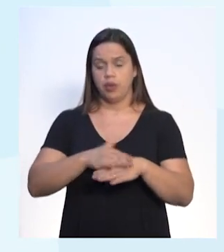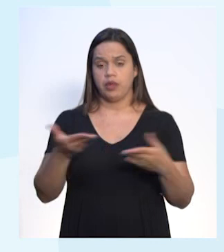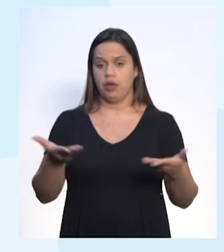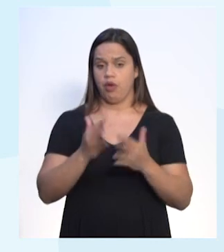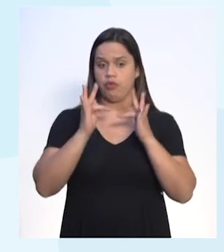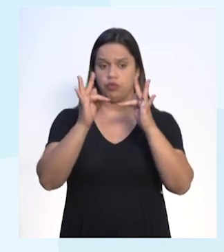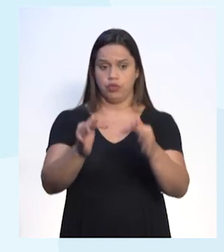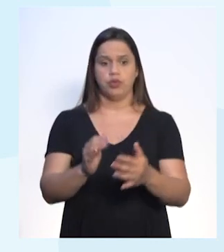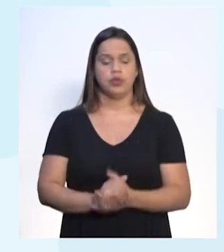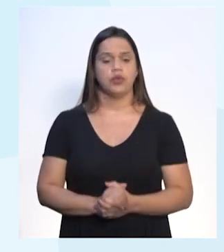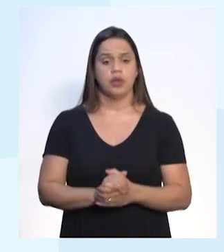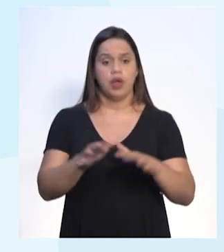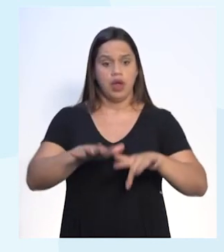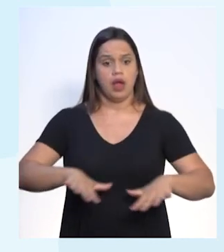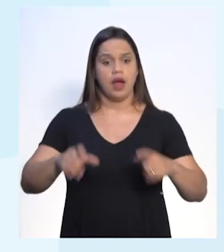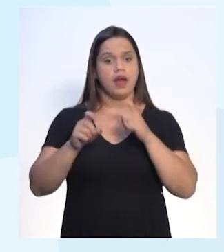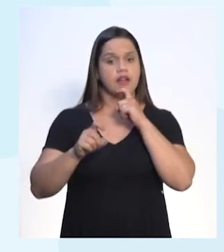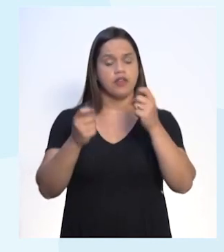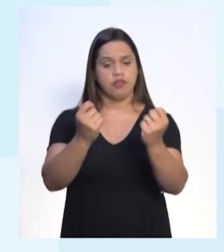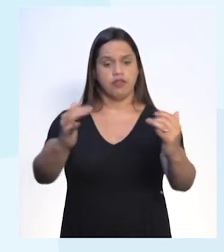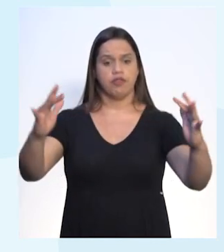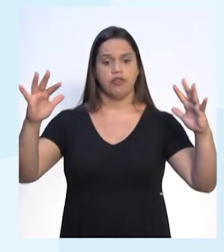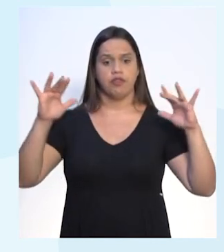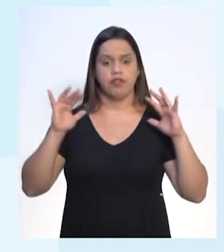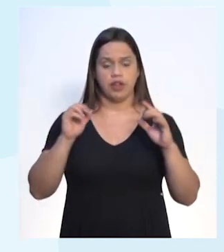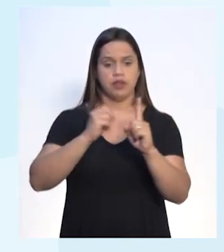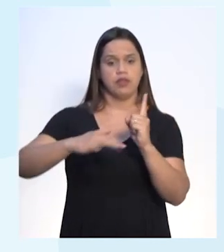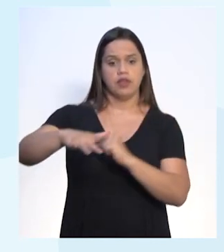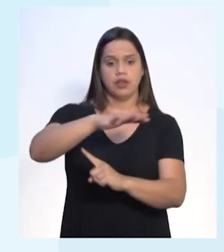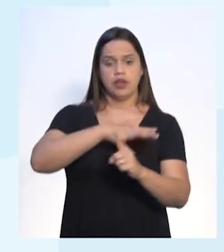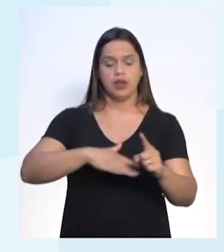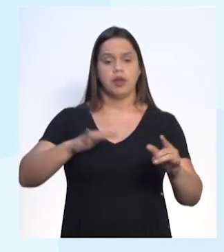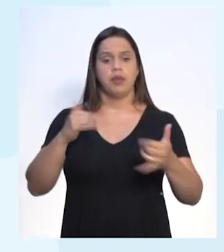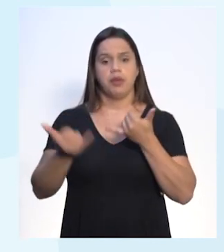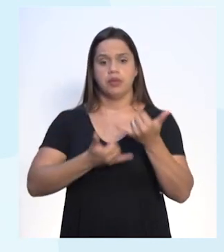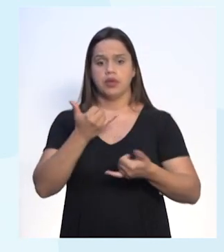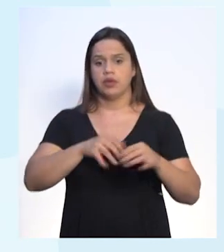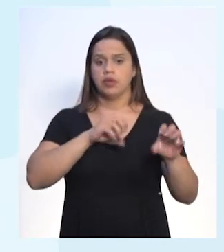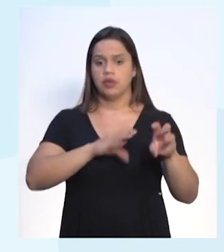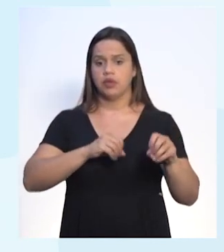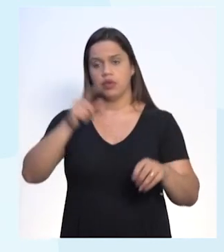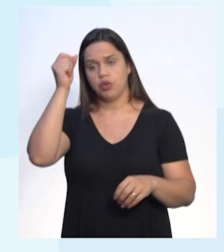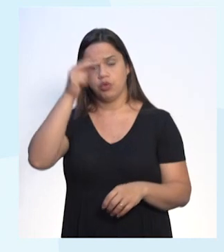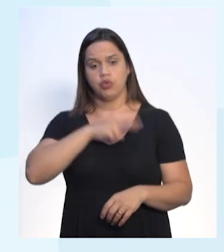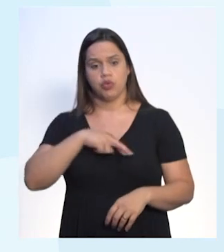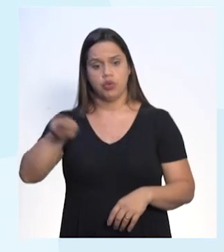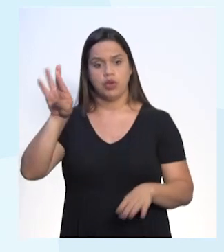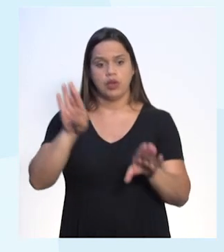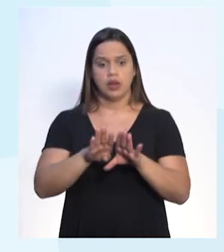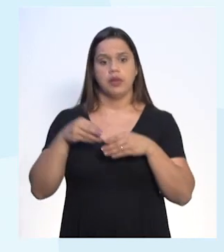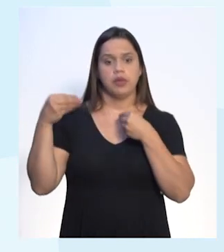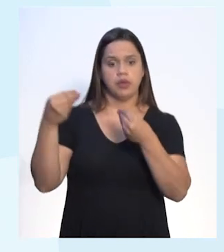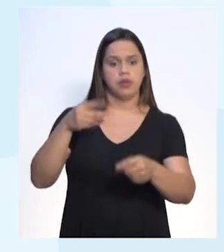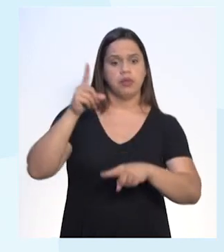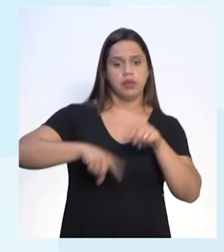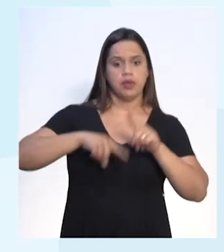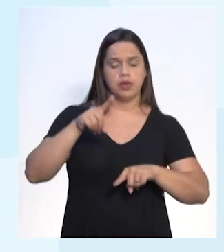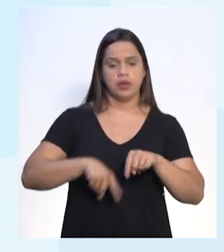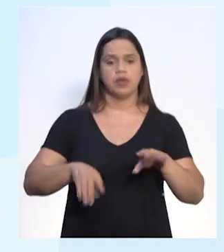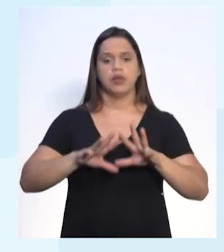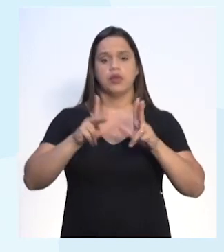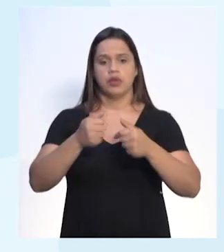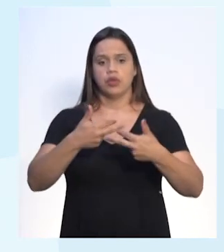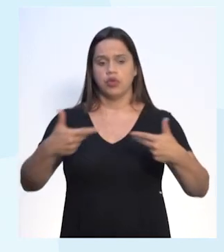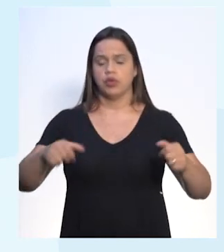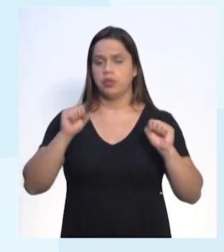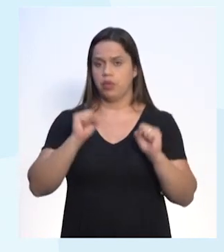futuras, áreas verdes para lazer, educação, cultura e religião e fornecimento de matéria-prima para tudo que se